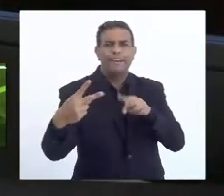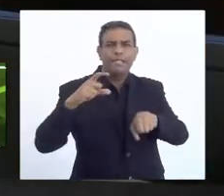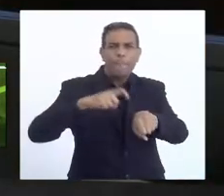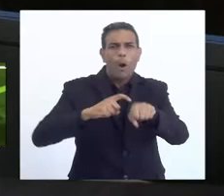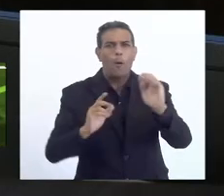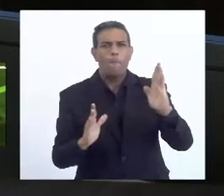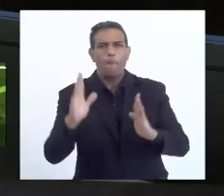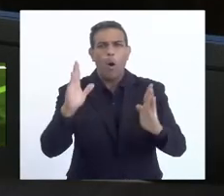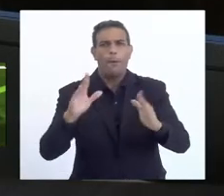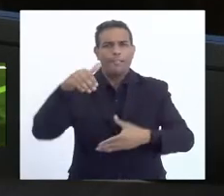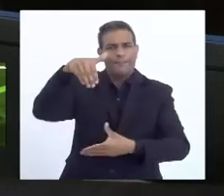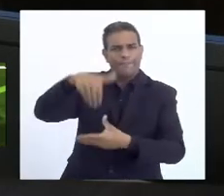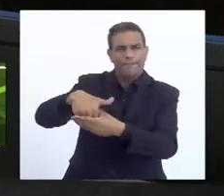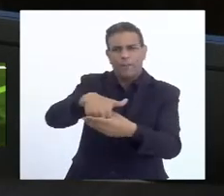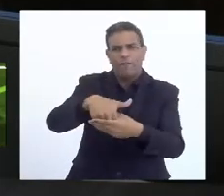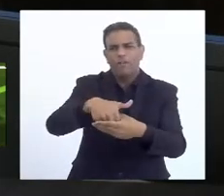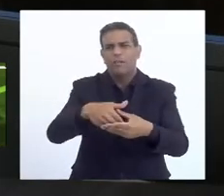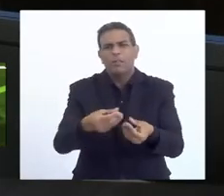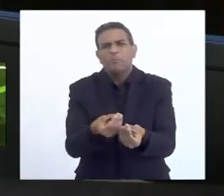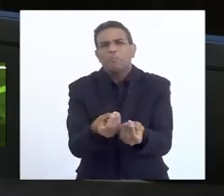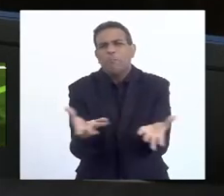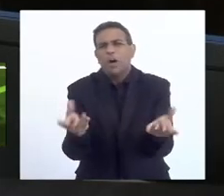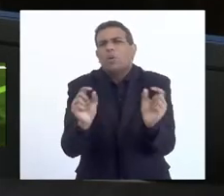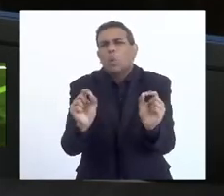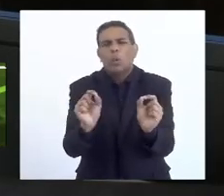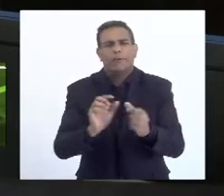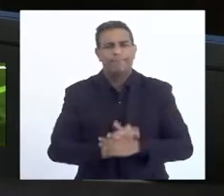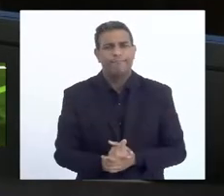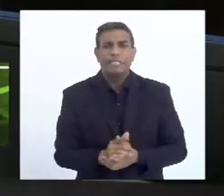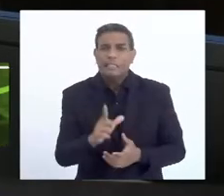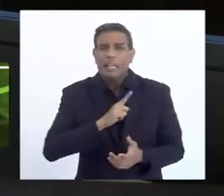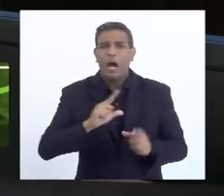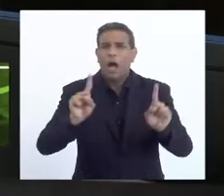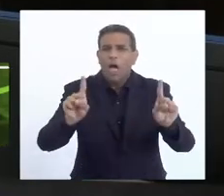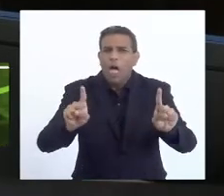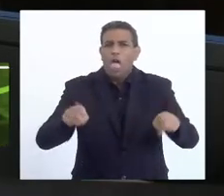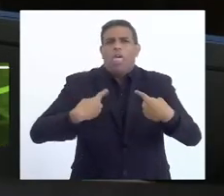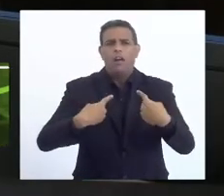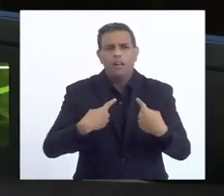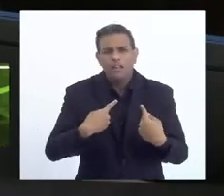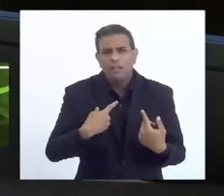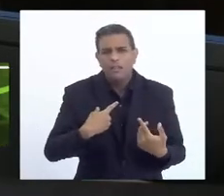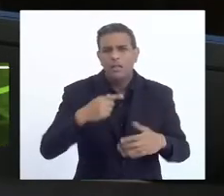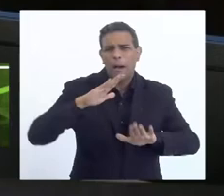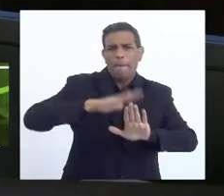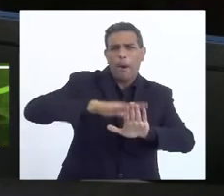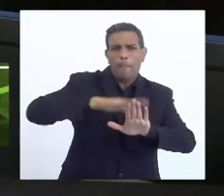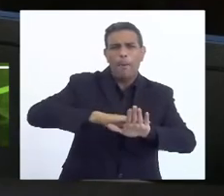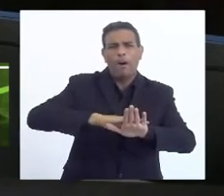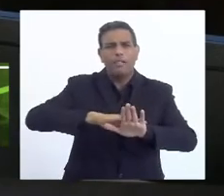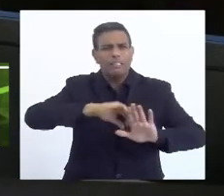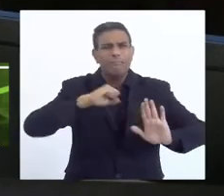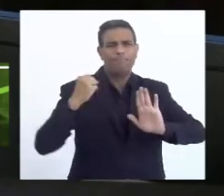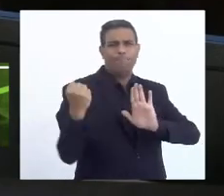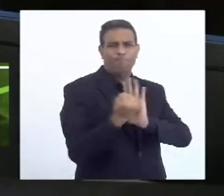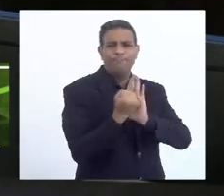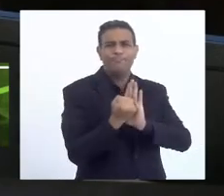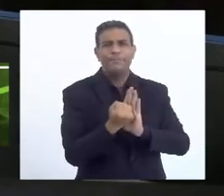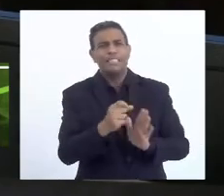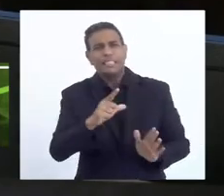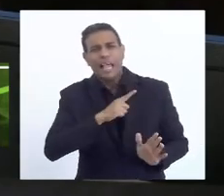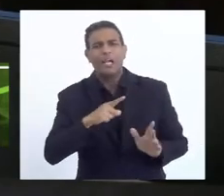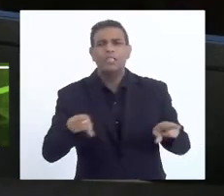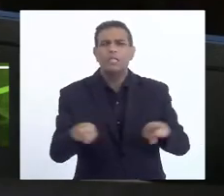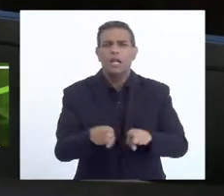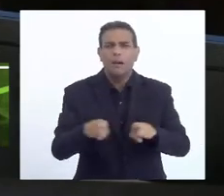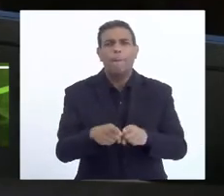período eleitoral. Por que eu trago esse dado? Porque a violência política, ela é simbólica, ela